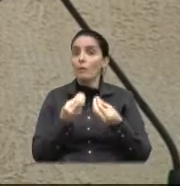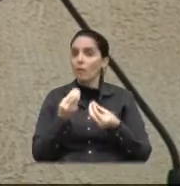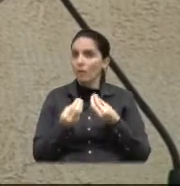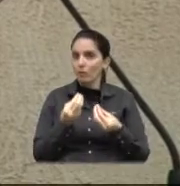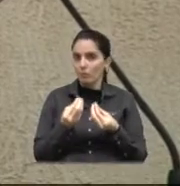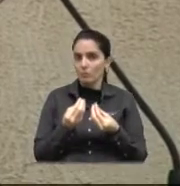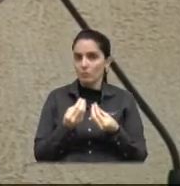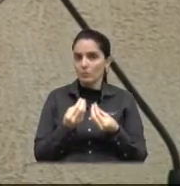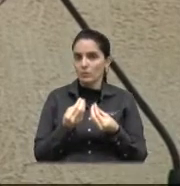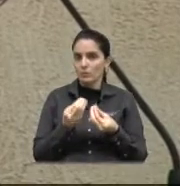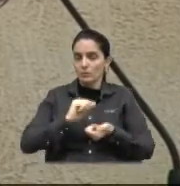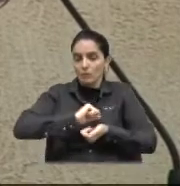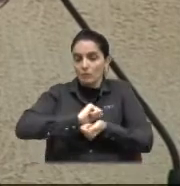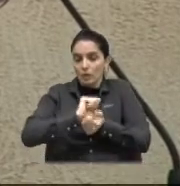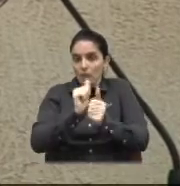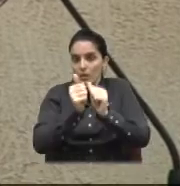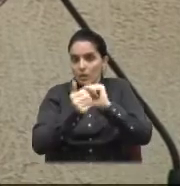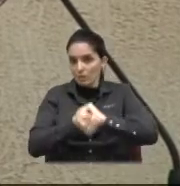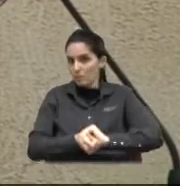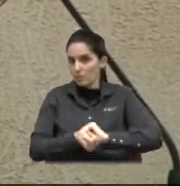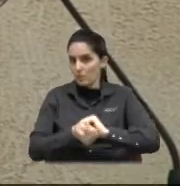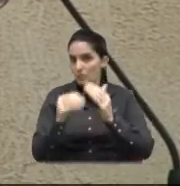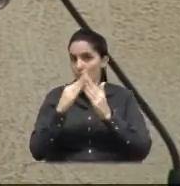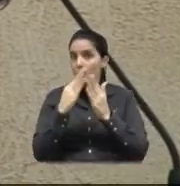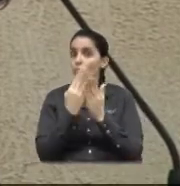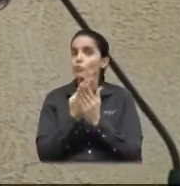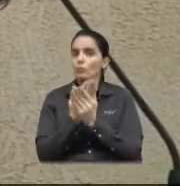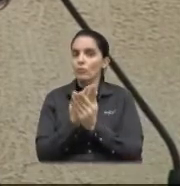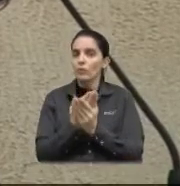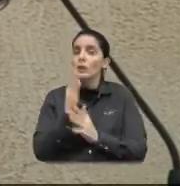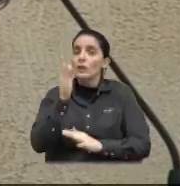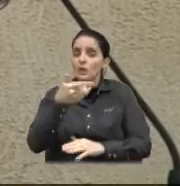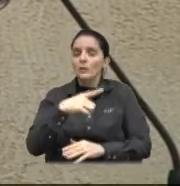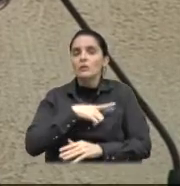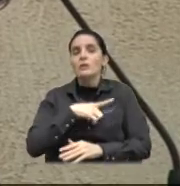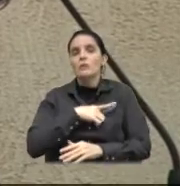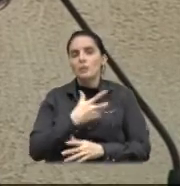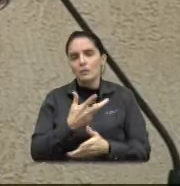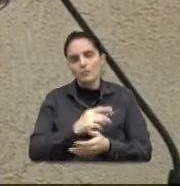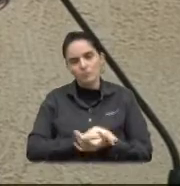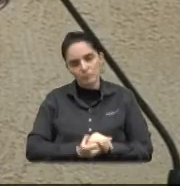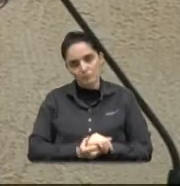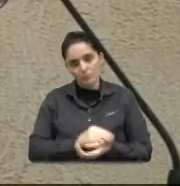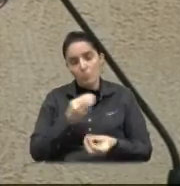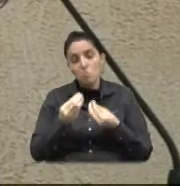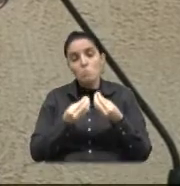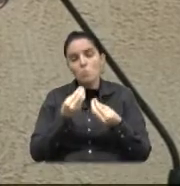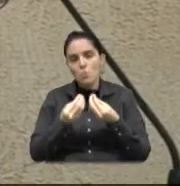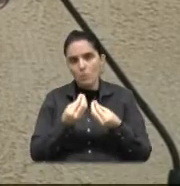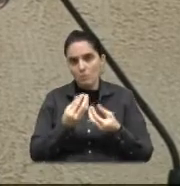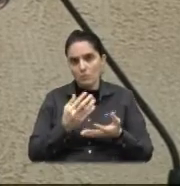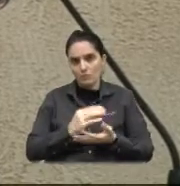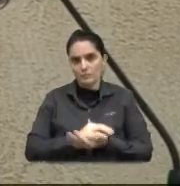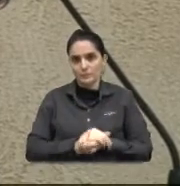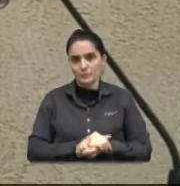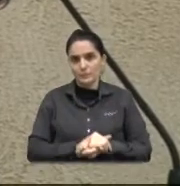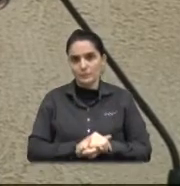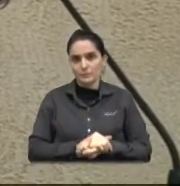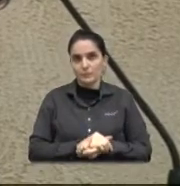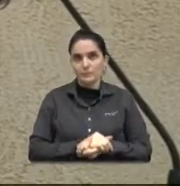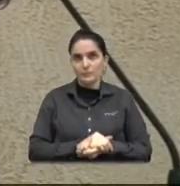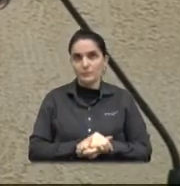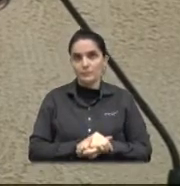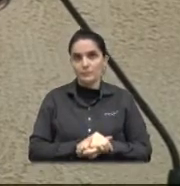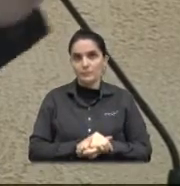nós vamos adaptar as escola que já existem como é que vamos